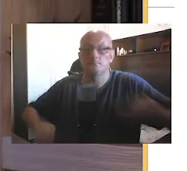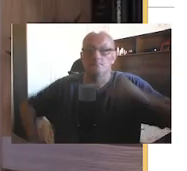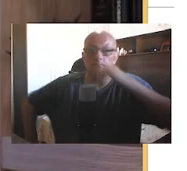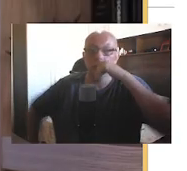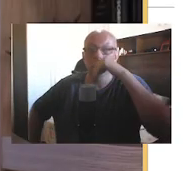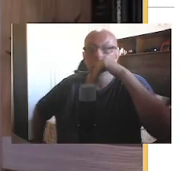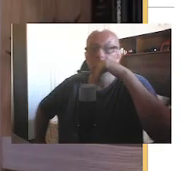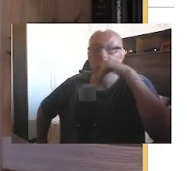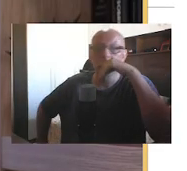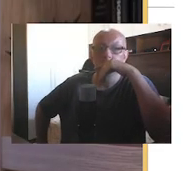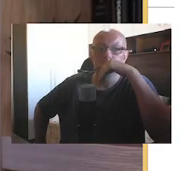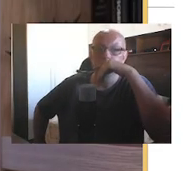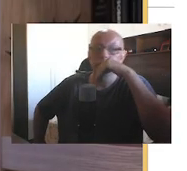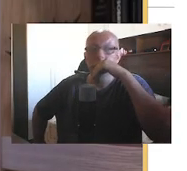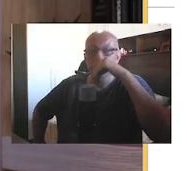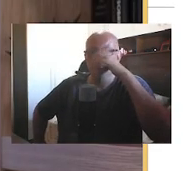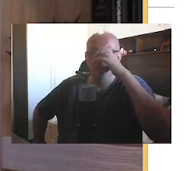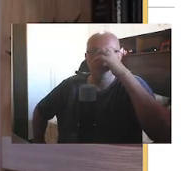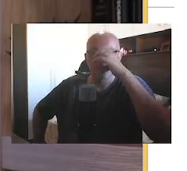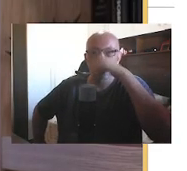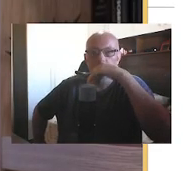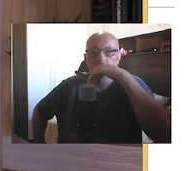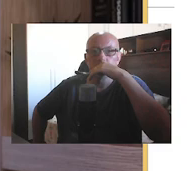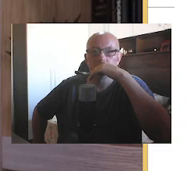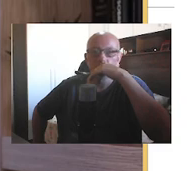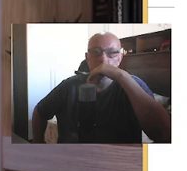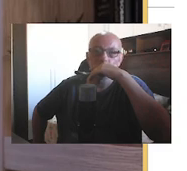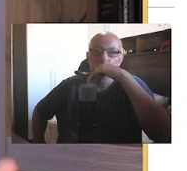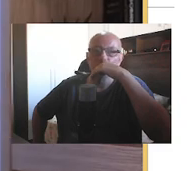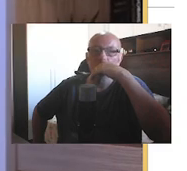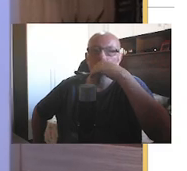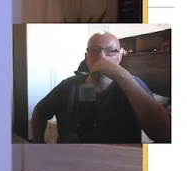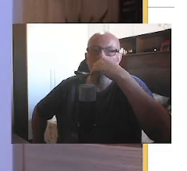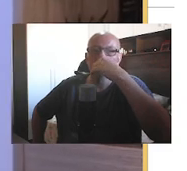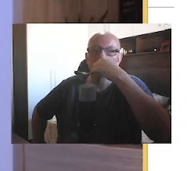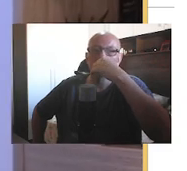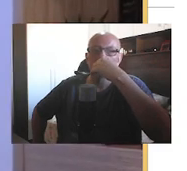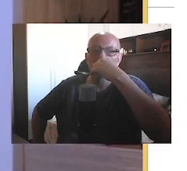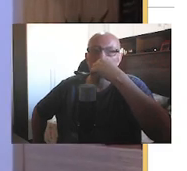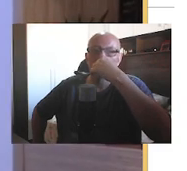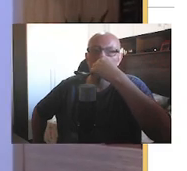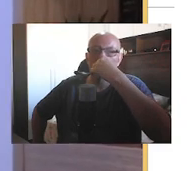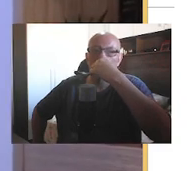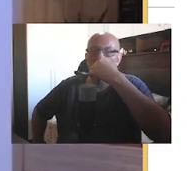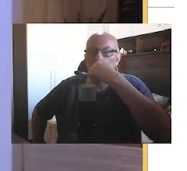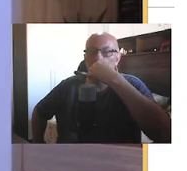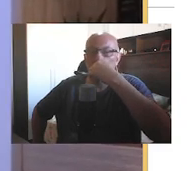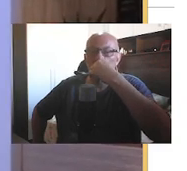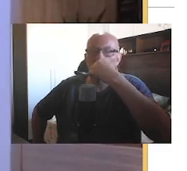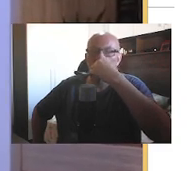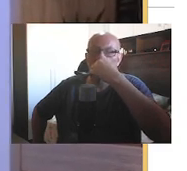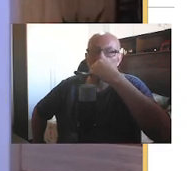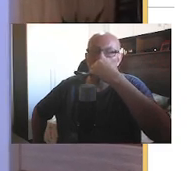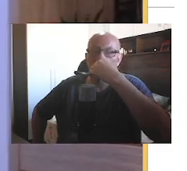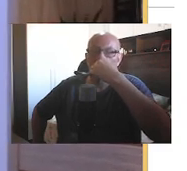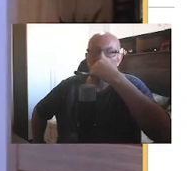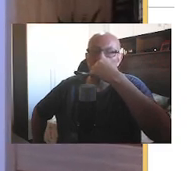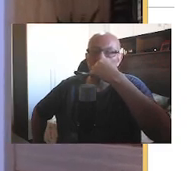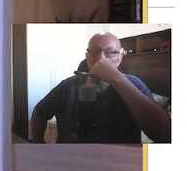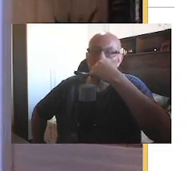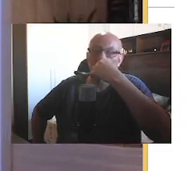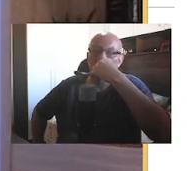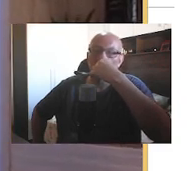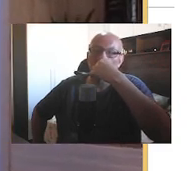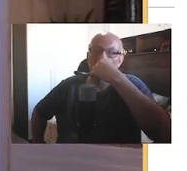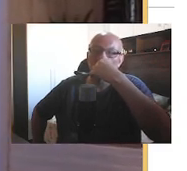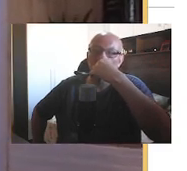If you are ready to learn some real-life Brazilian Portuguese, I invite you to join me because today we are looking at the language used in